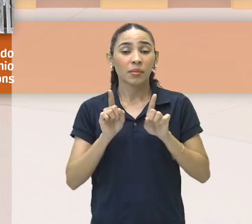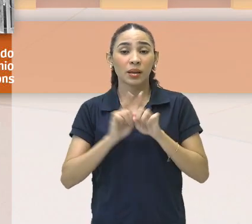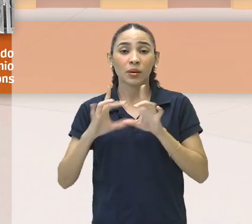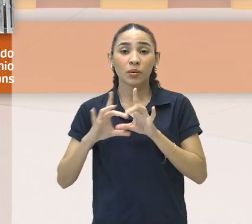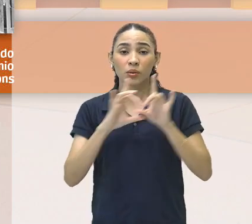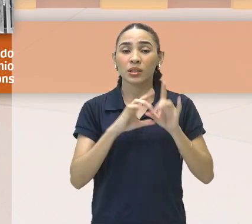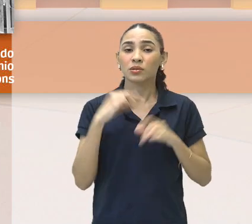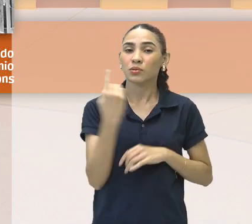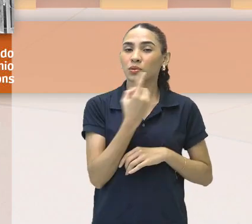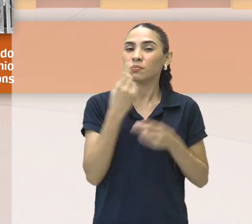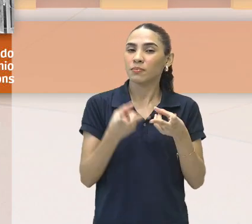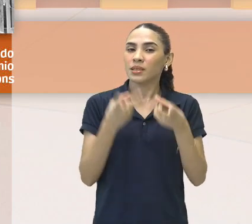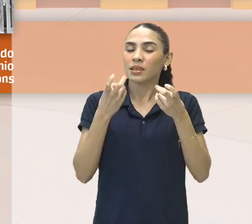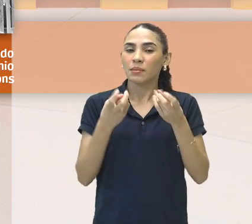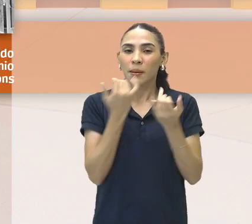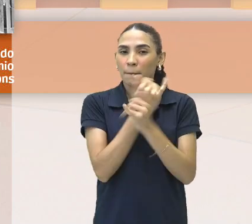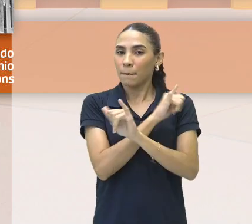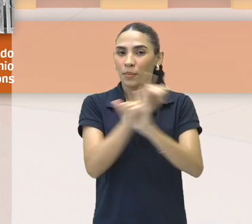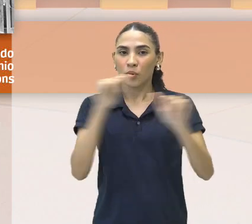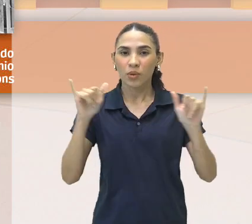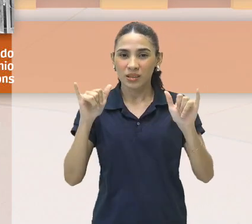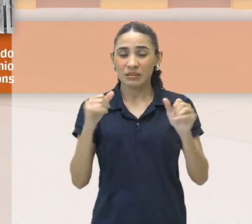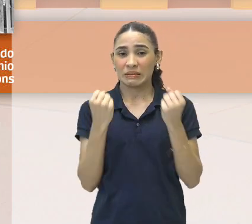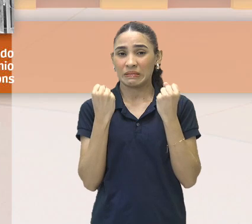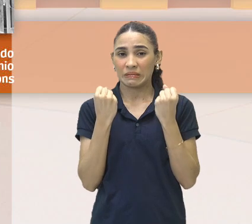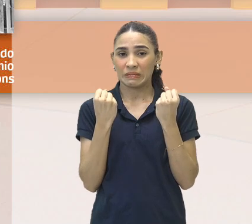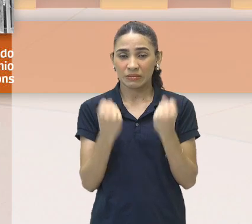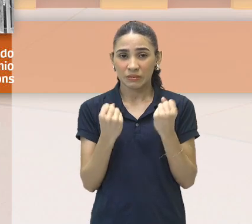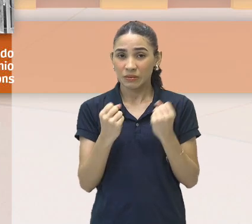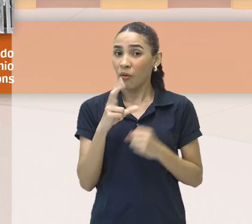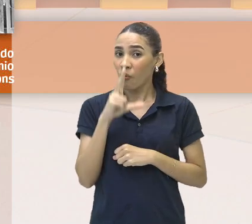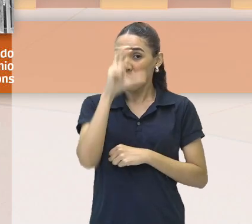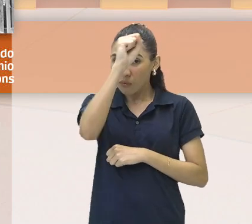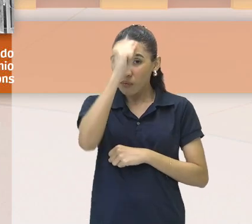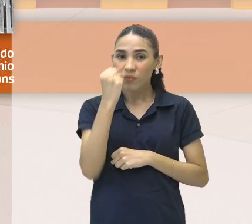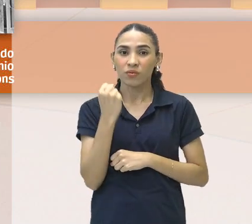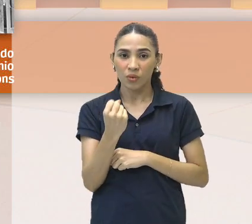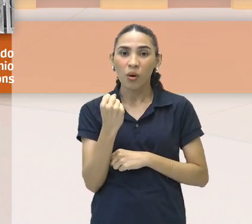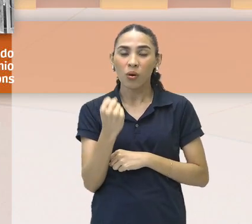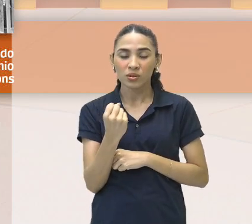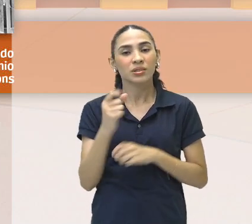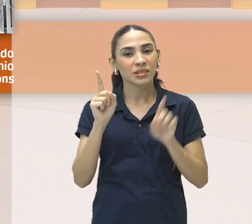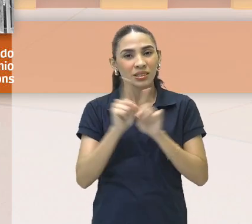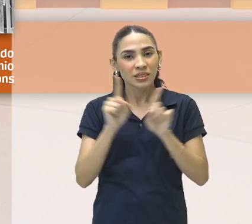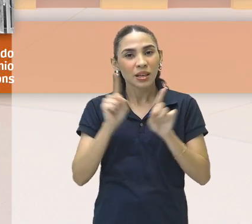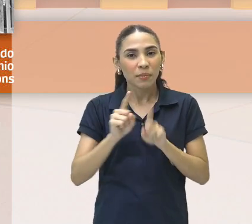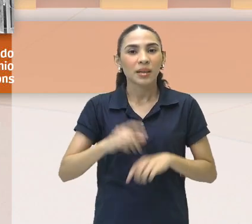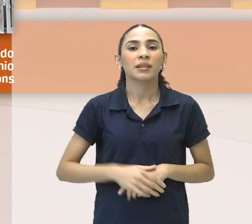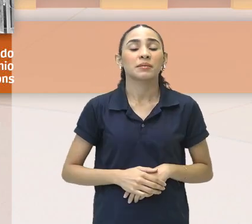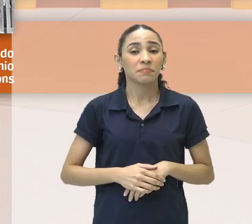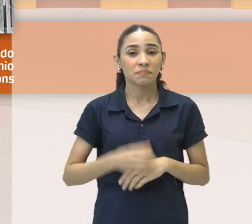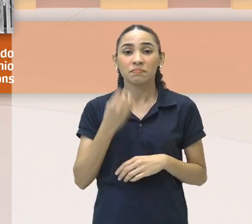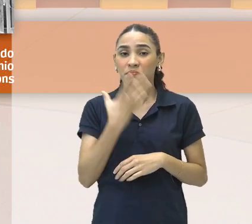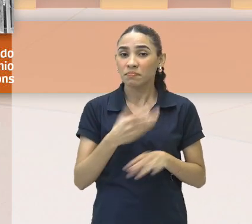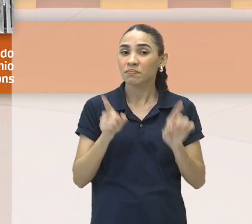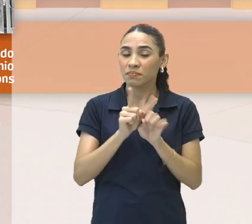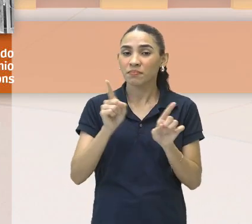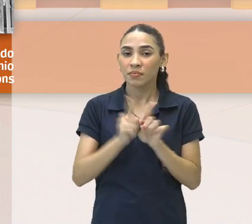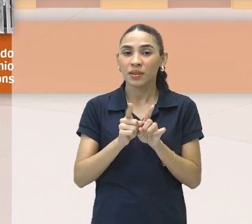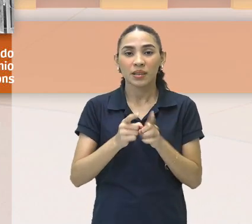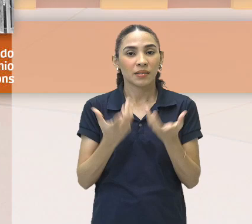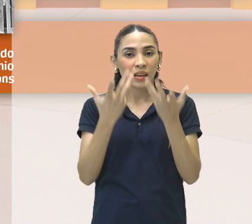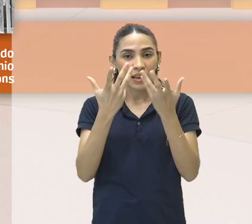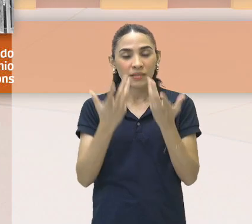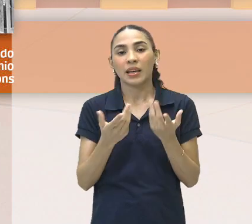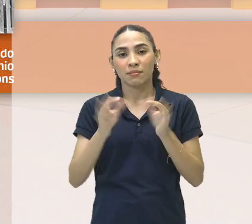vamos observar também uma propaganda pesada, né? Uma propaganda bem eficaz e eficiente,